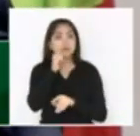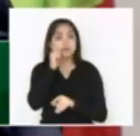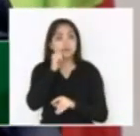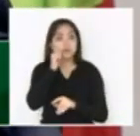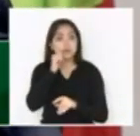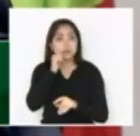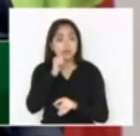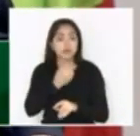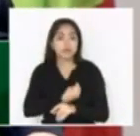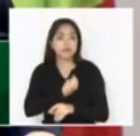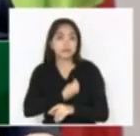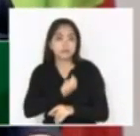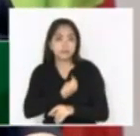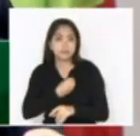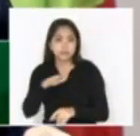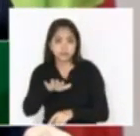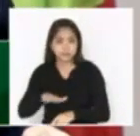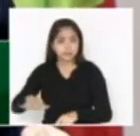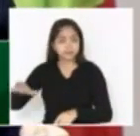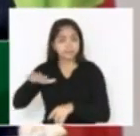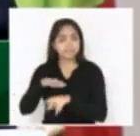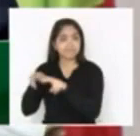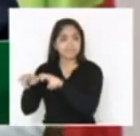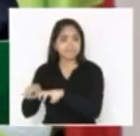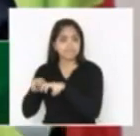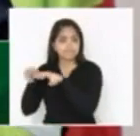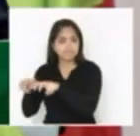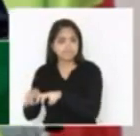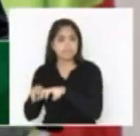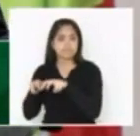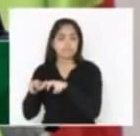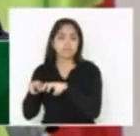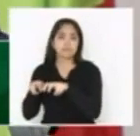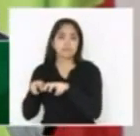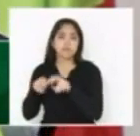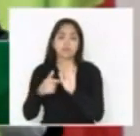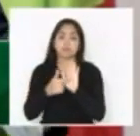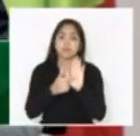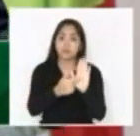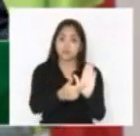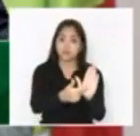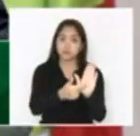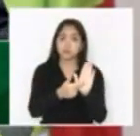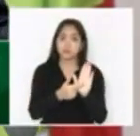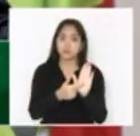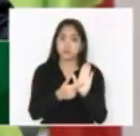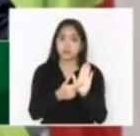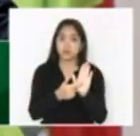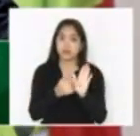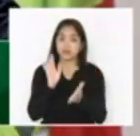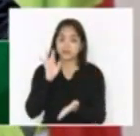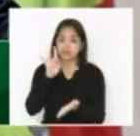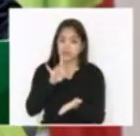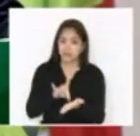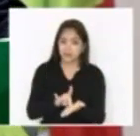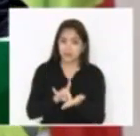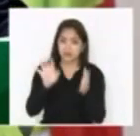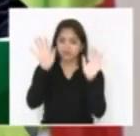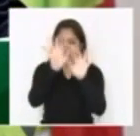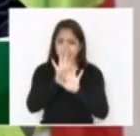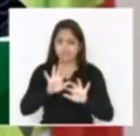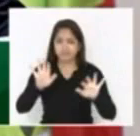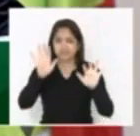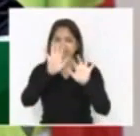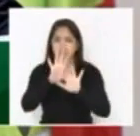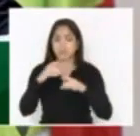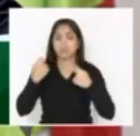que vive na área rural. Para mostrar essa realidade nebulosa, é